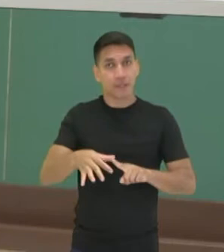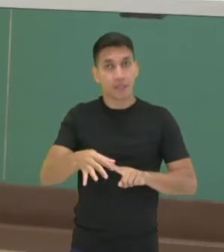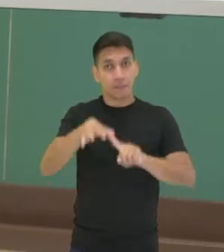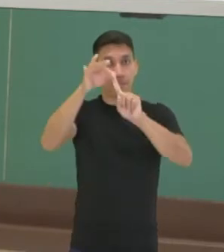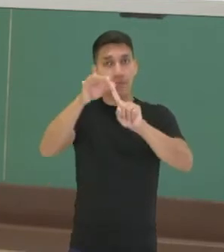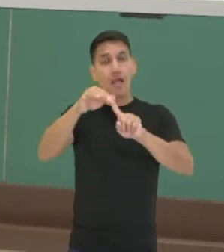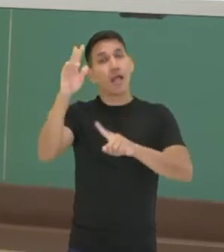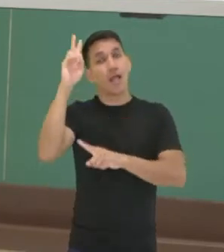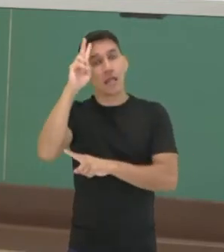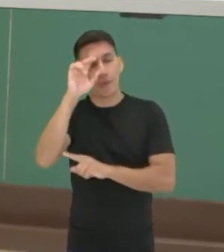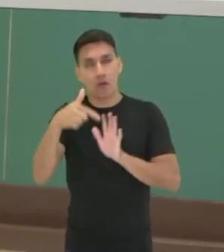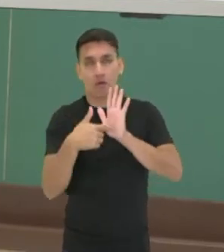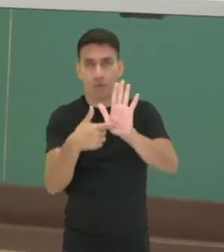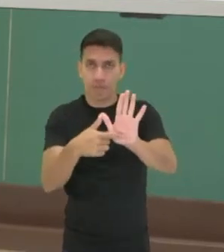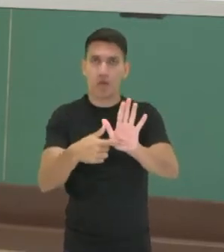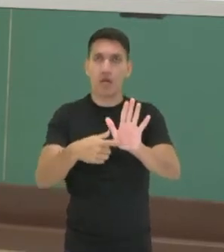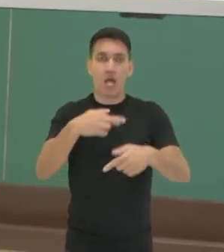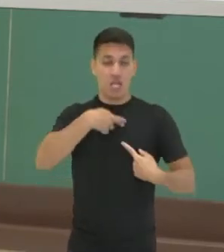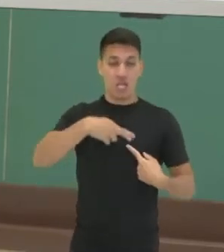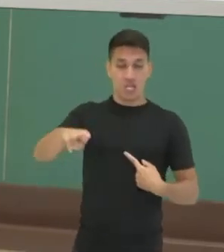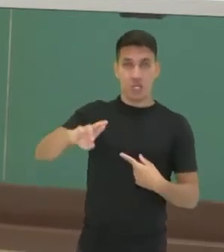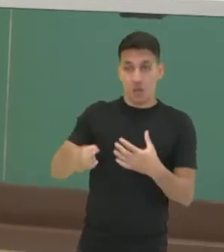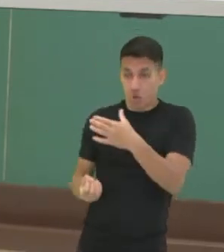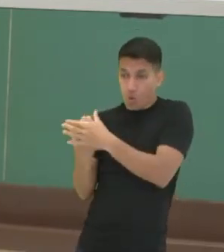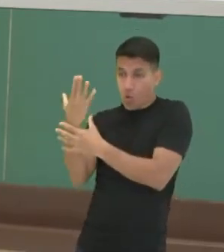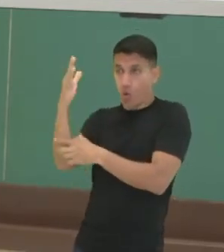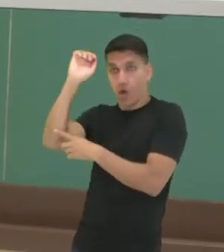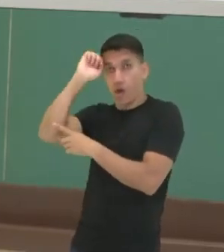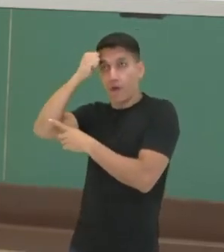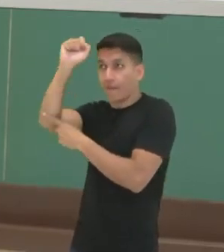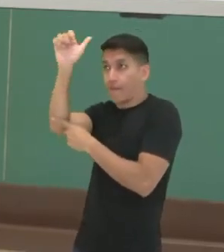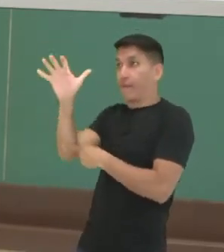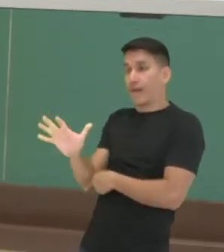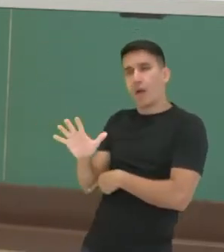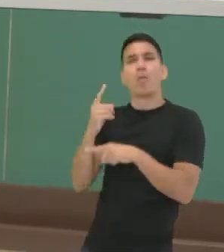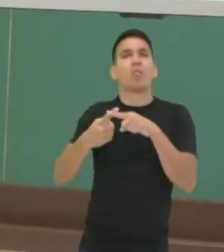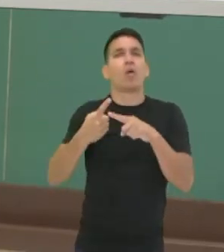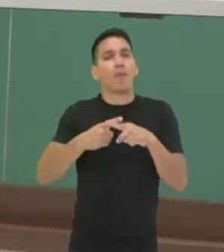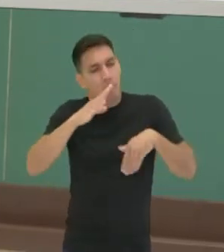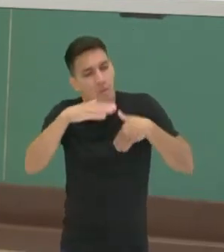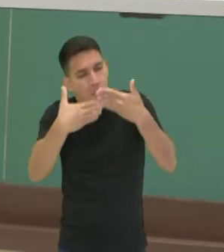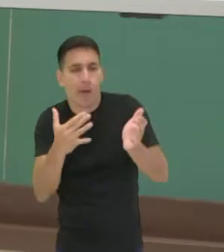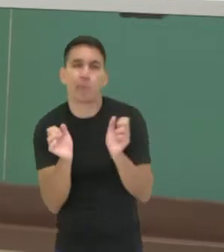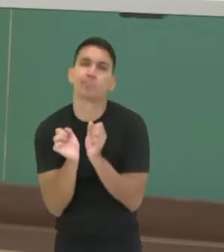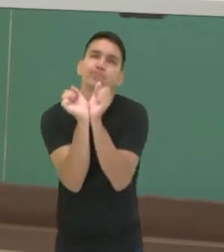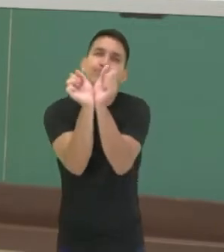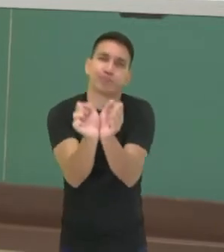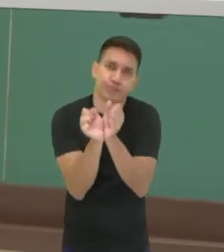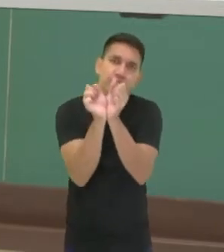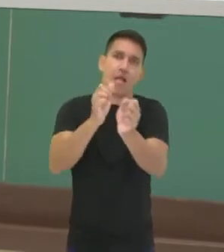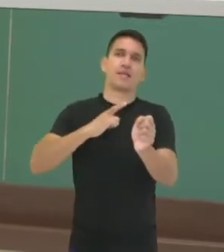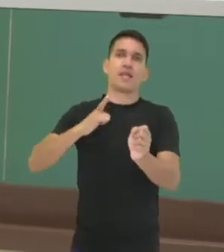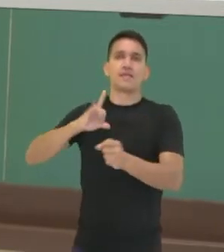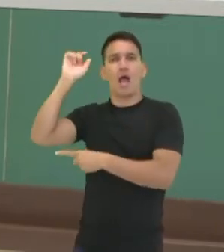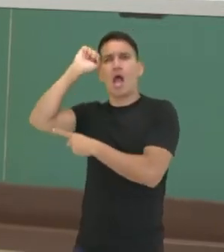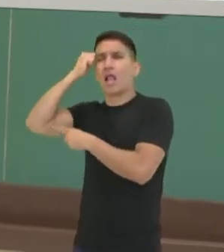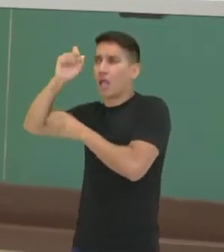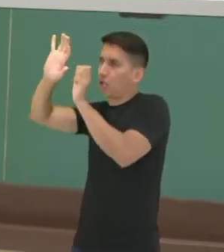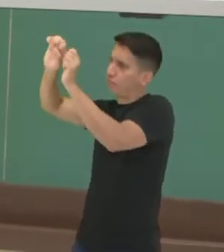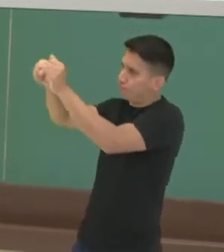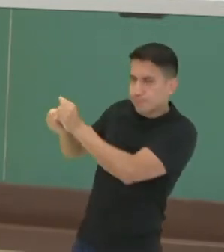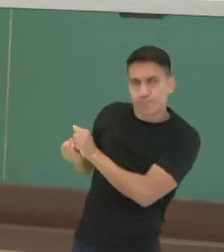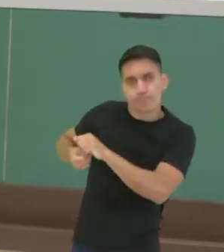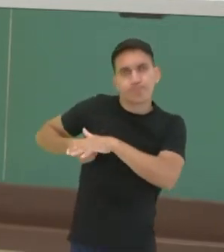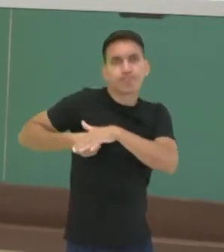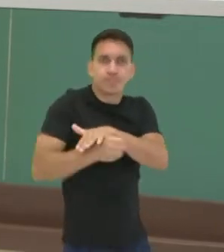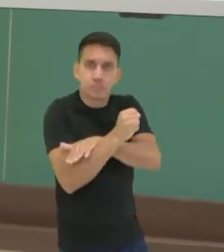gente fala religiões de matriz africana, sabemos que por conta do processo de escravização dos negros, que foram trazidos forçados